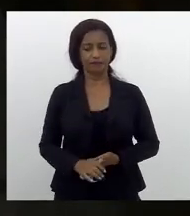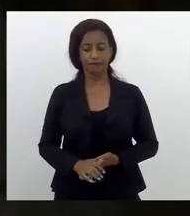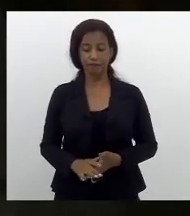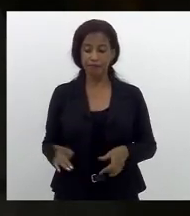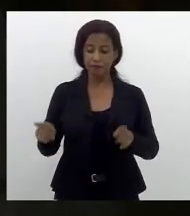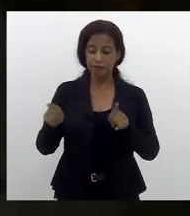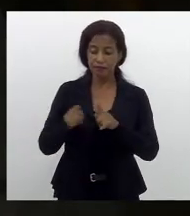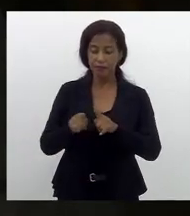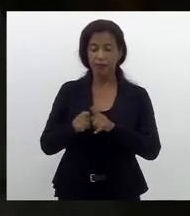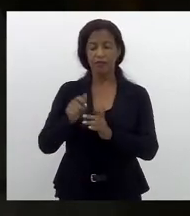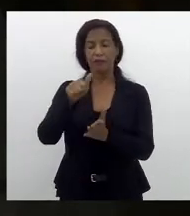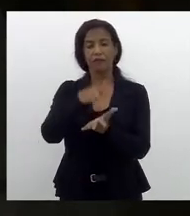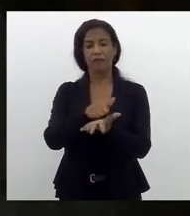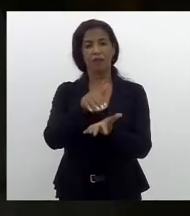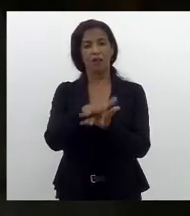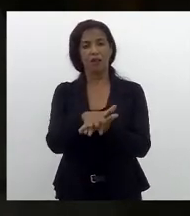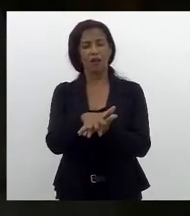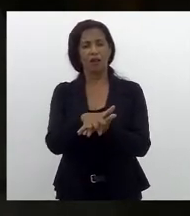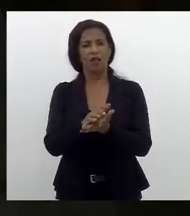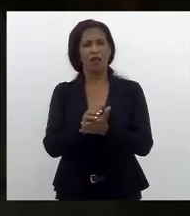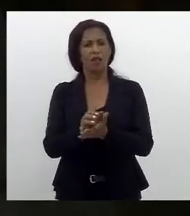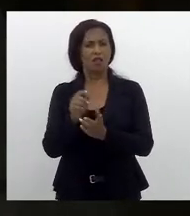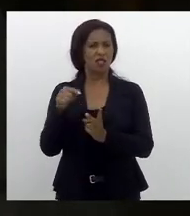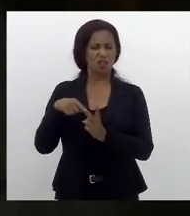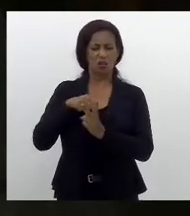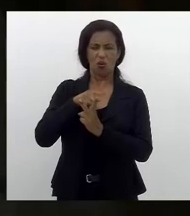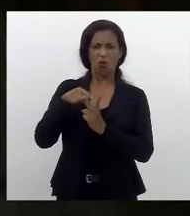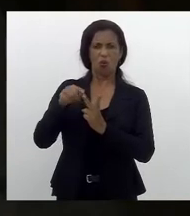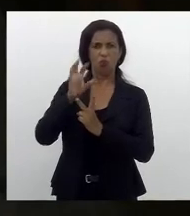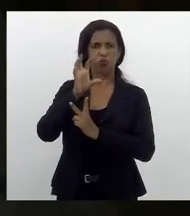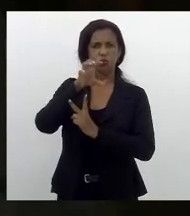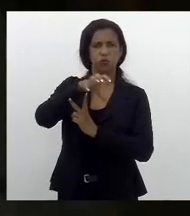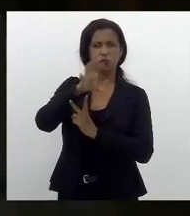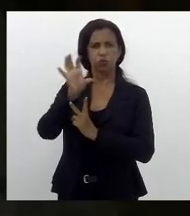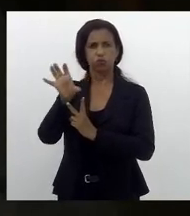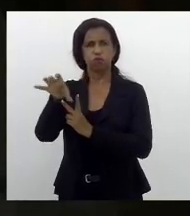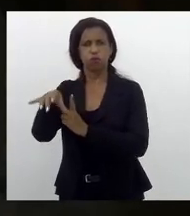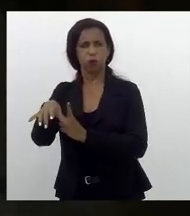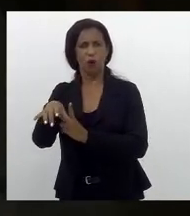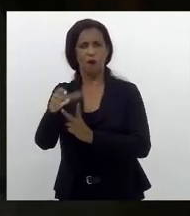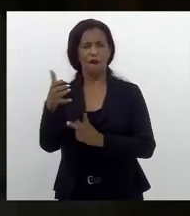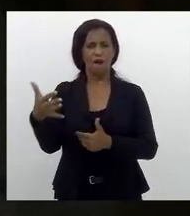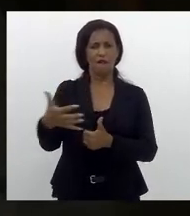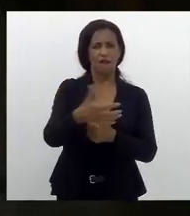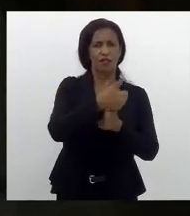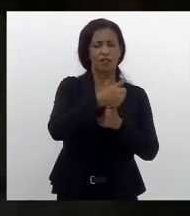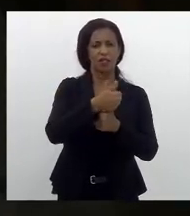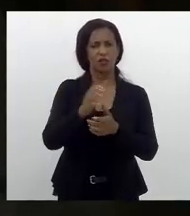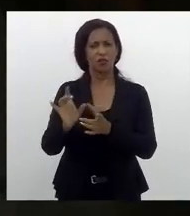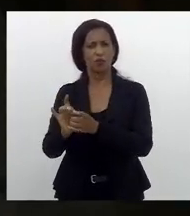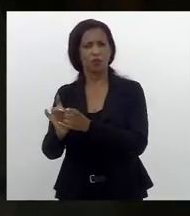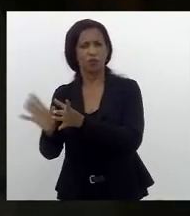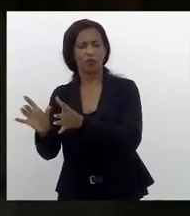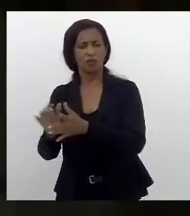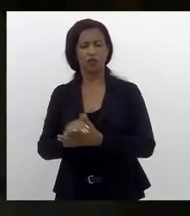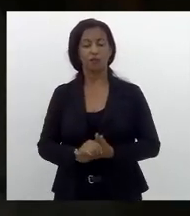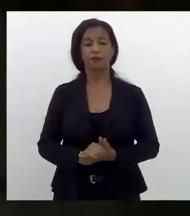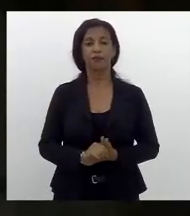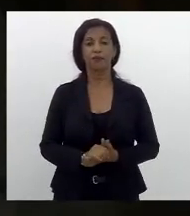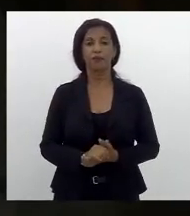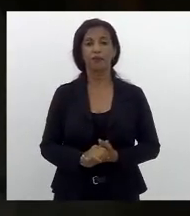Entretanto, as consequências desse monstro de duas cabeças, que combina fascismo e ultraliberalismo,